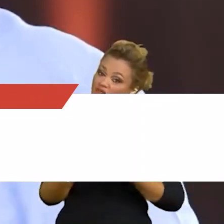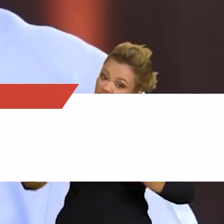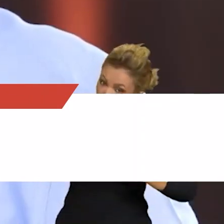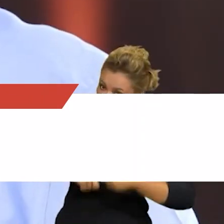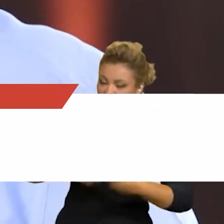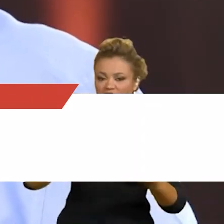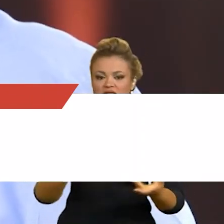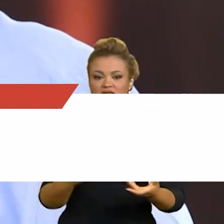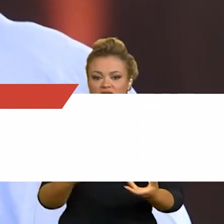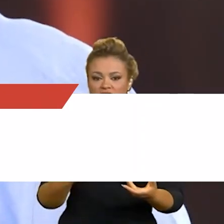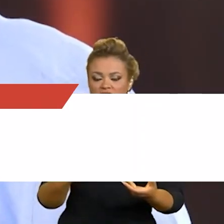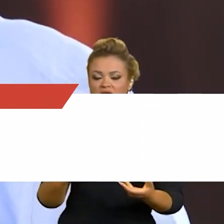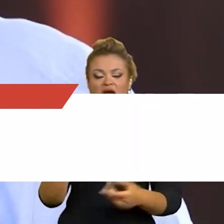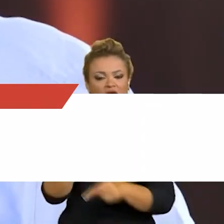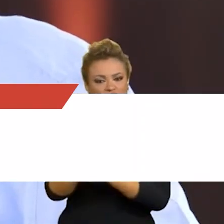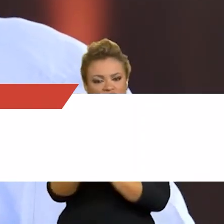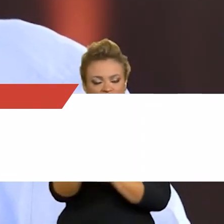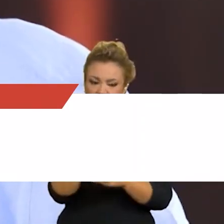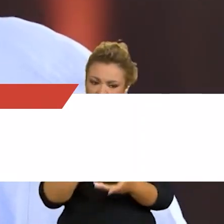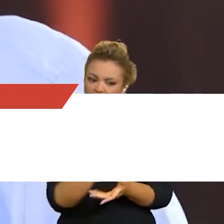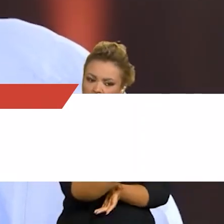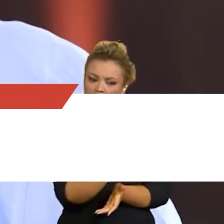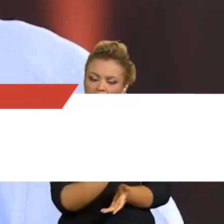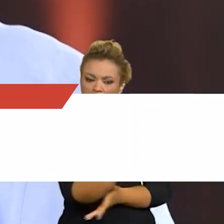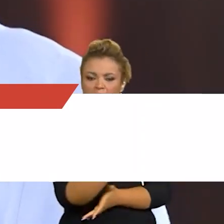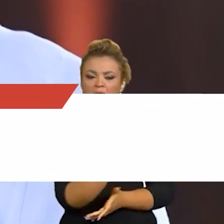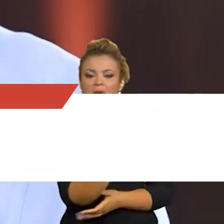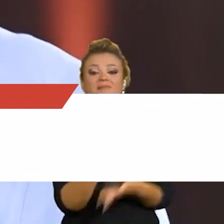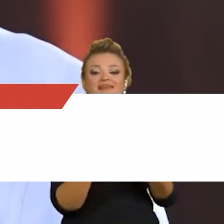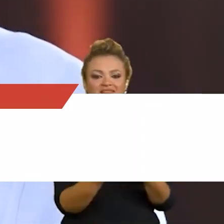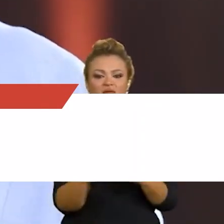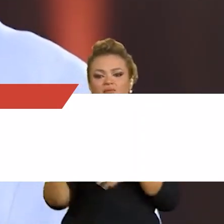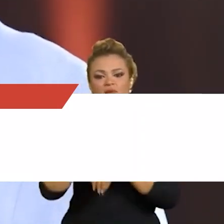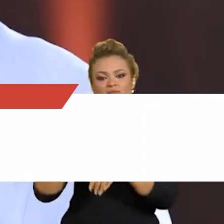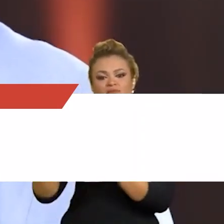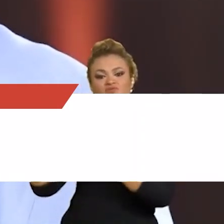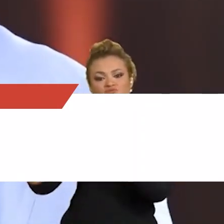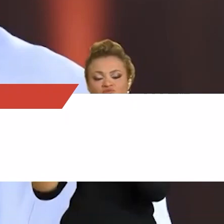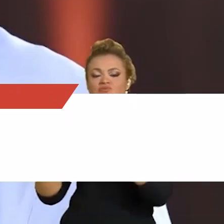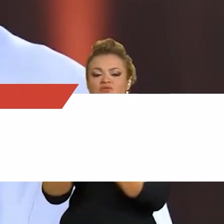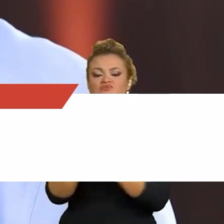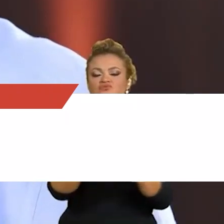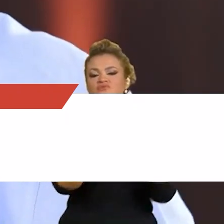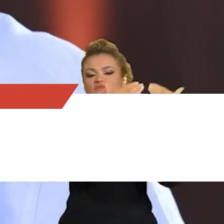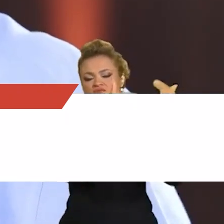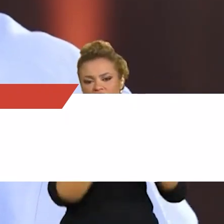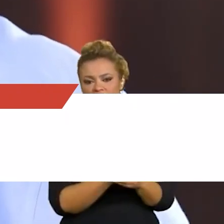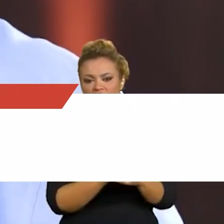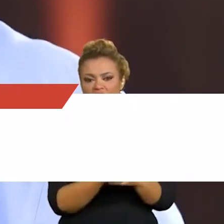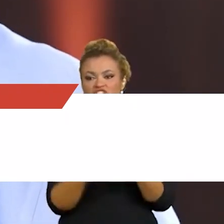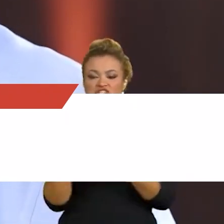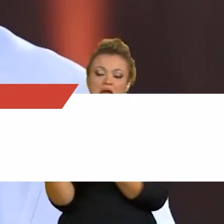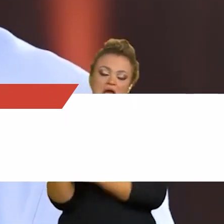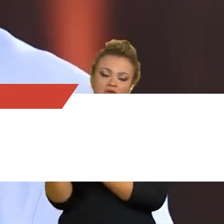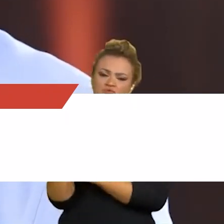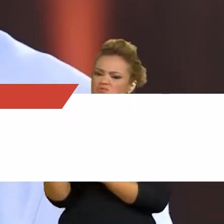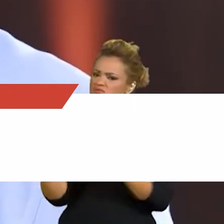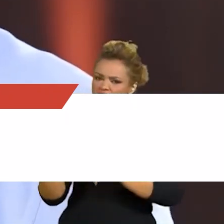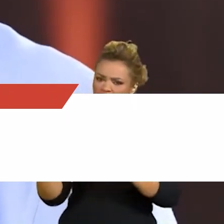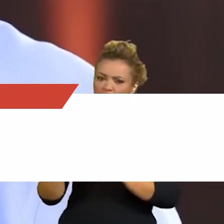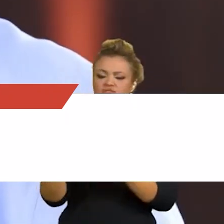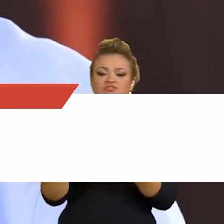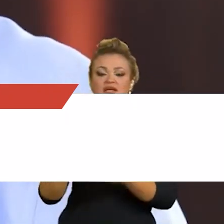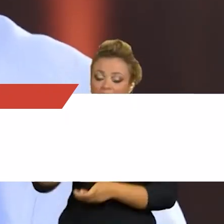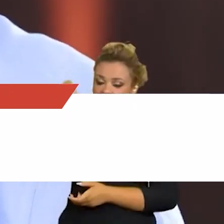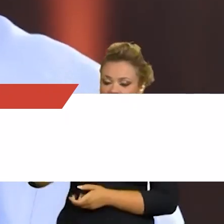financeiramente para que os outros países possam desenvolver eu não queremos Ajuda nós queremos um pagamento efetivo